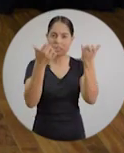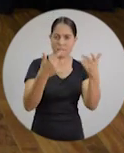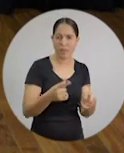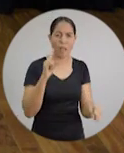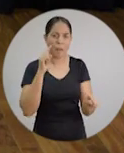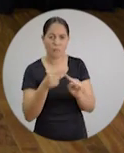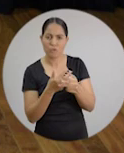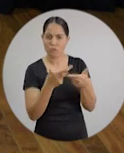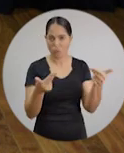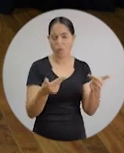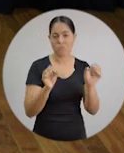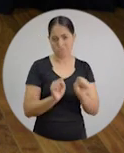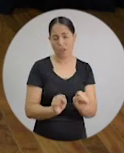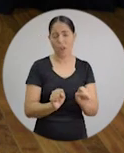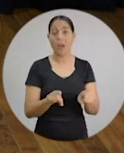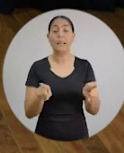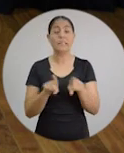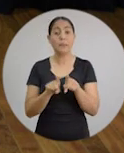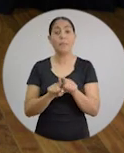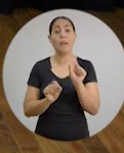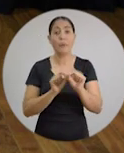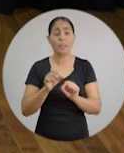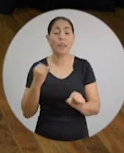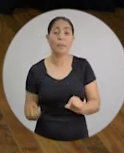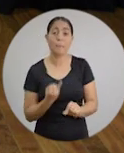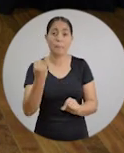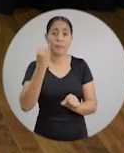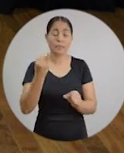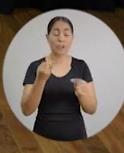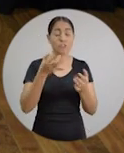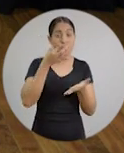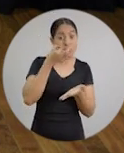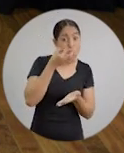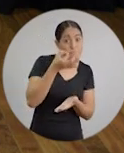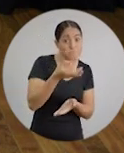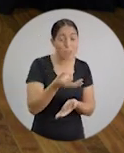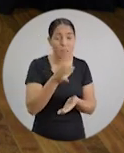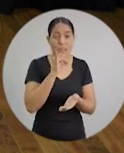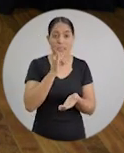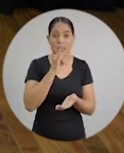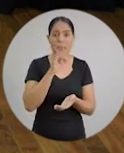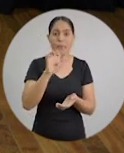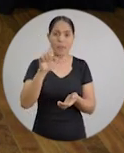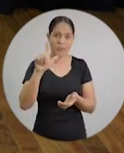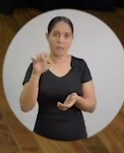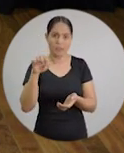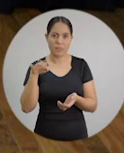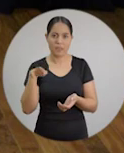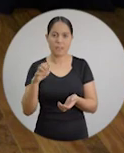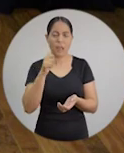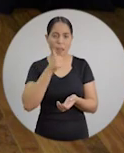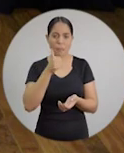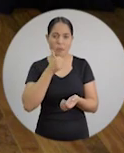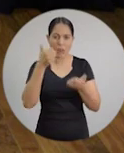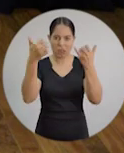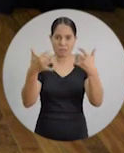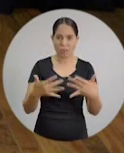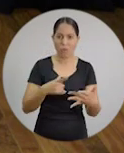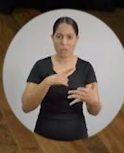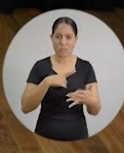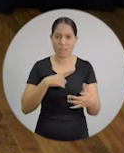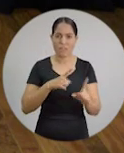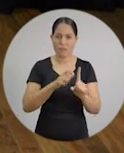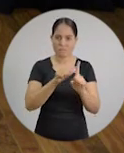observado. Também cabe observar que às vezes é um caso notório, esse caso mesmo da Elaine Caparrós, o próprio presidente da comissão